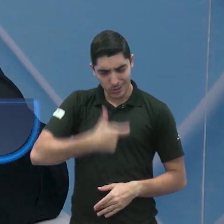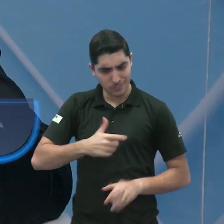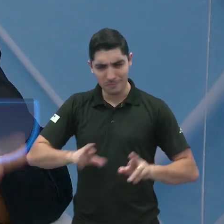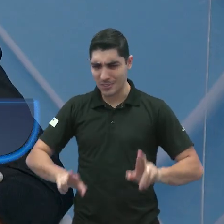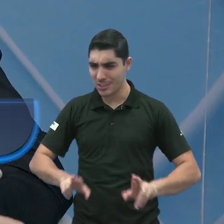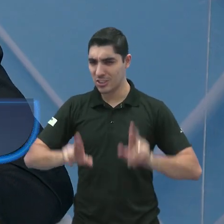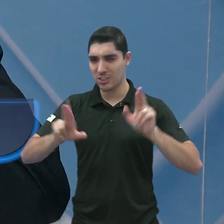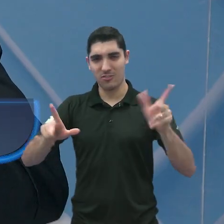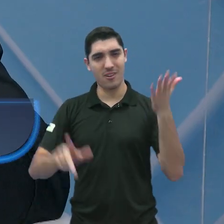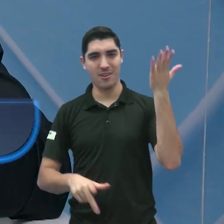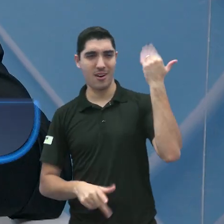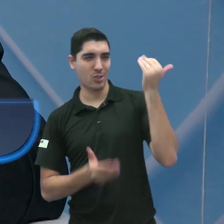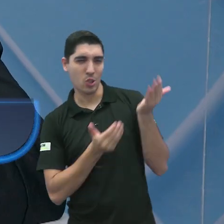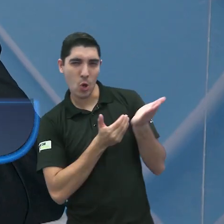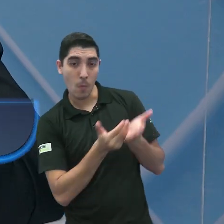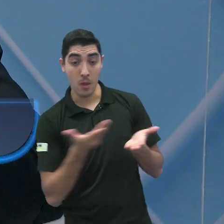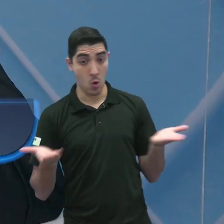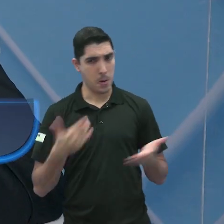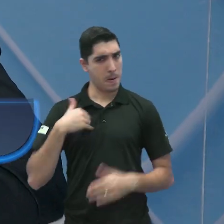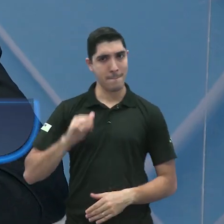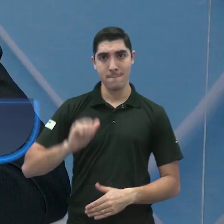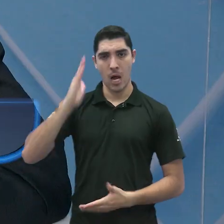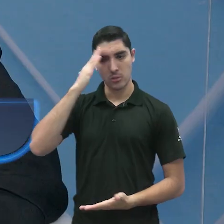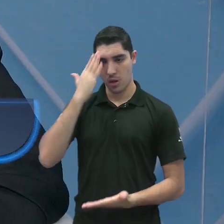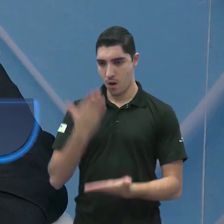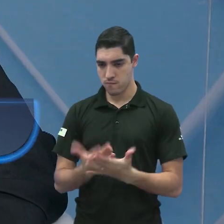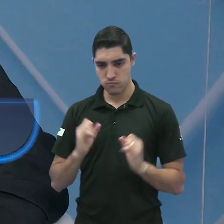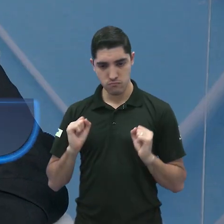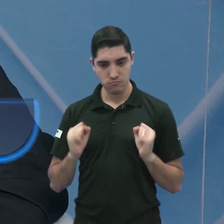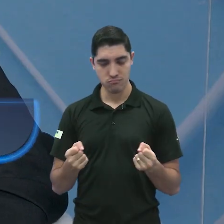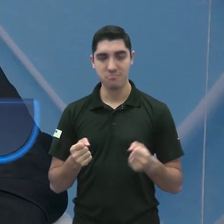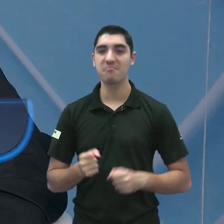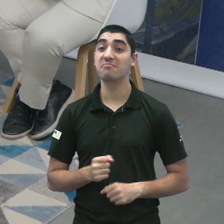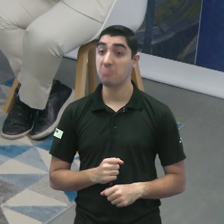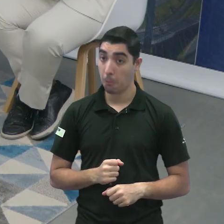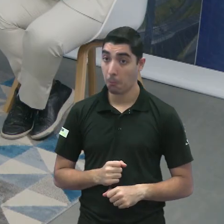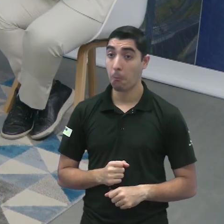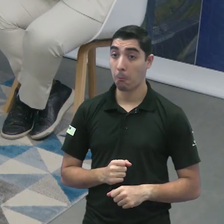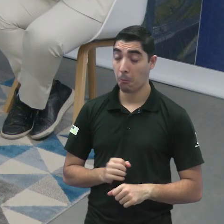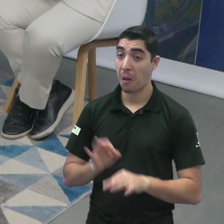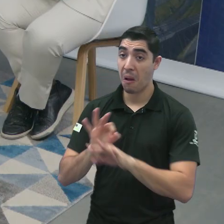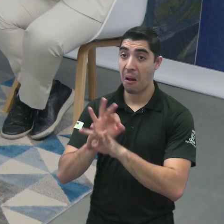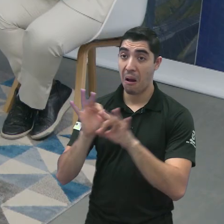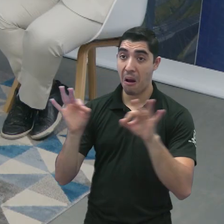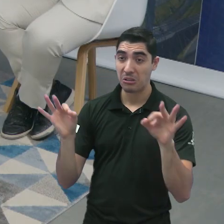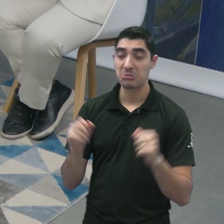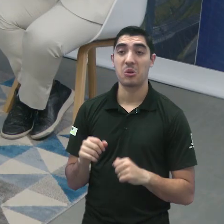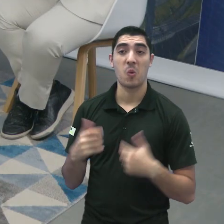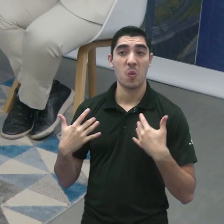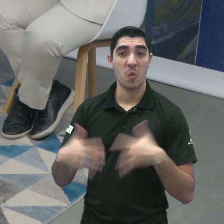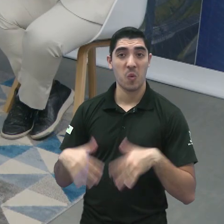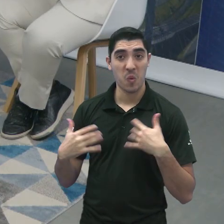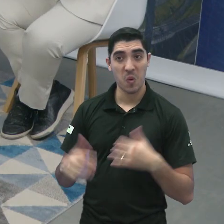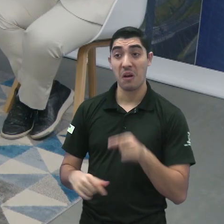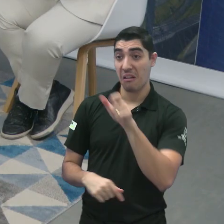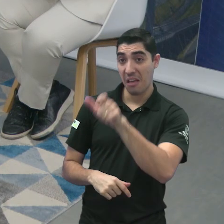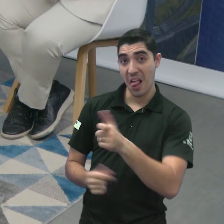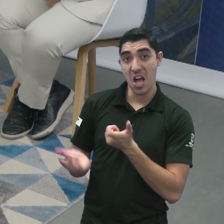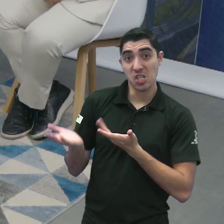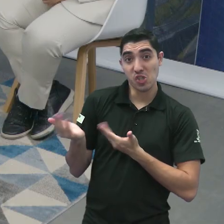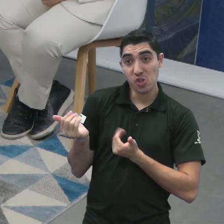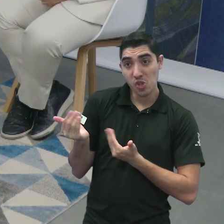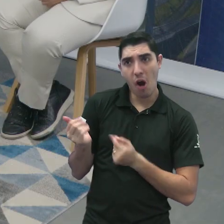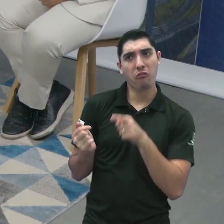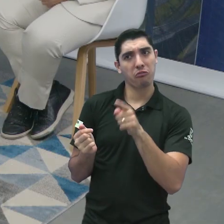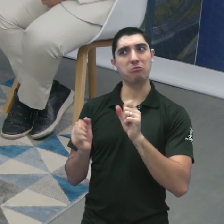do que a Maria Eduarda que chegou na área acadêmica. Que sensacional, né, Poliana? A gente ouve isso de uma jovem que